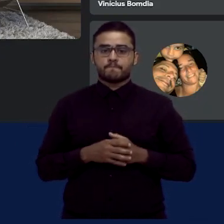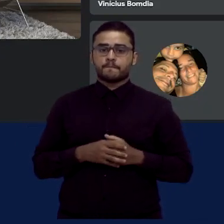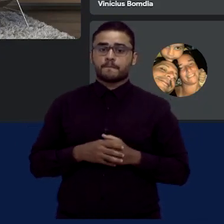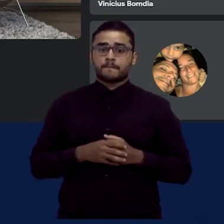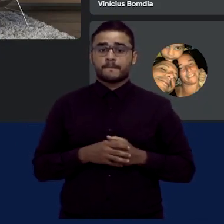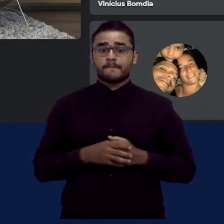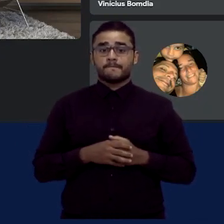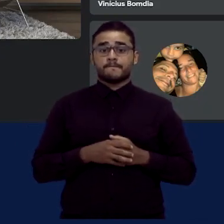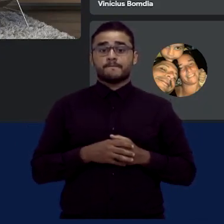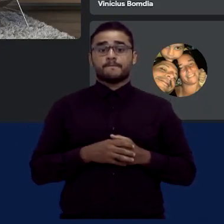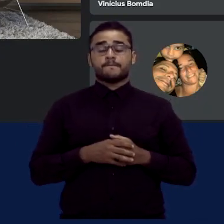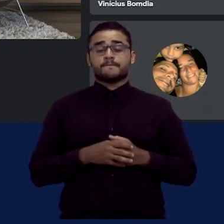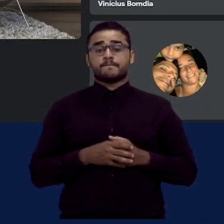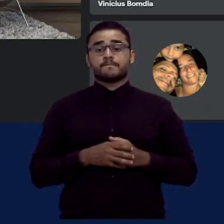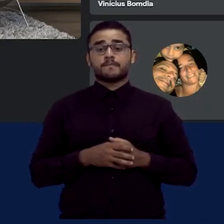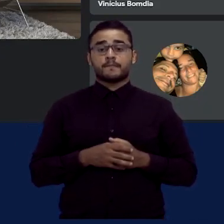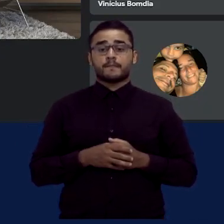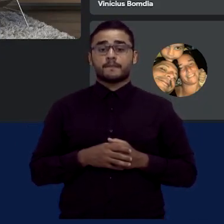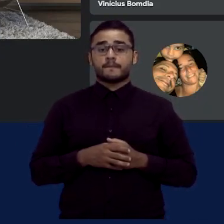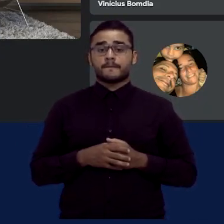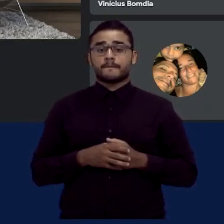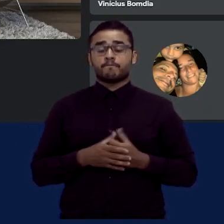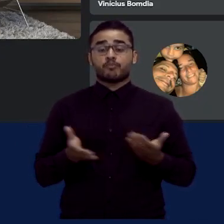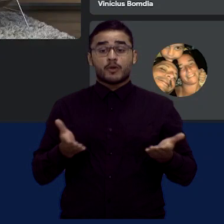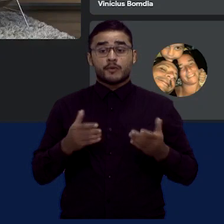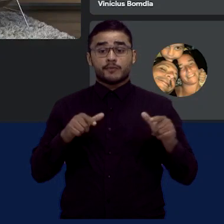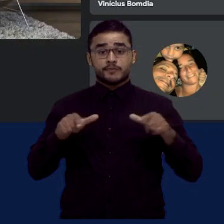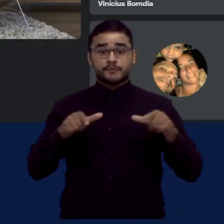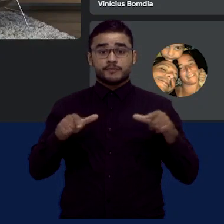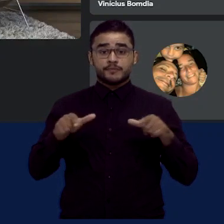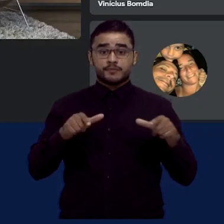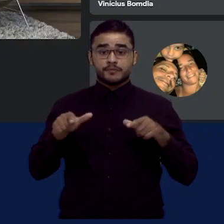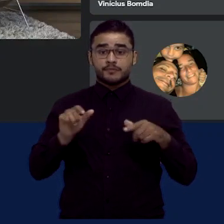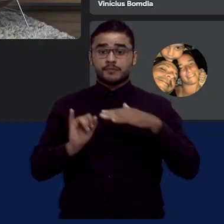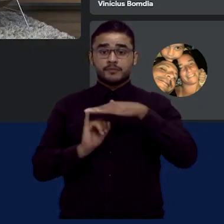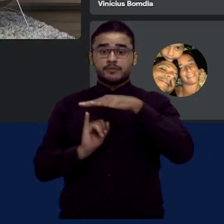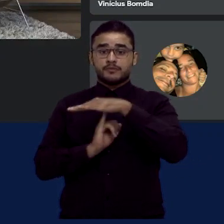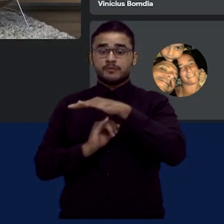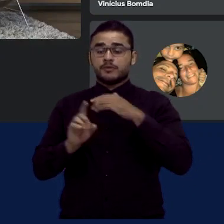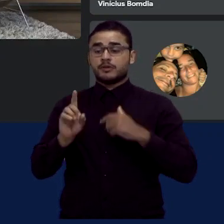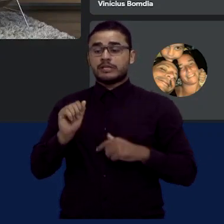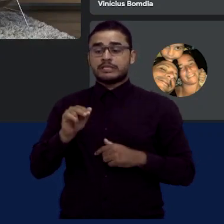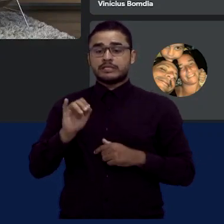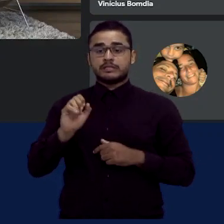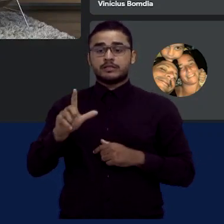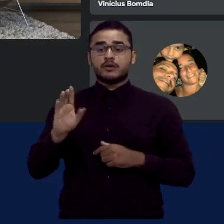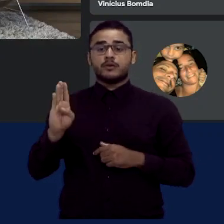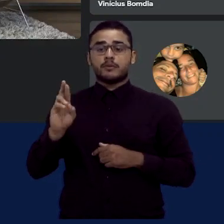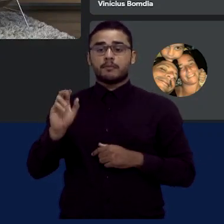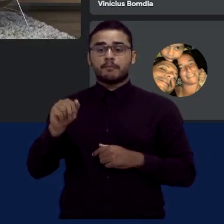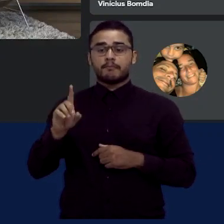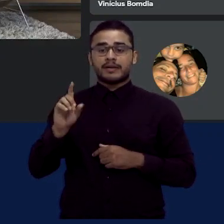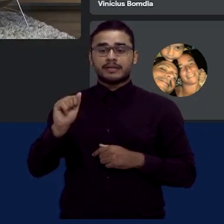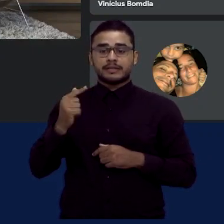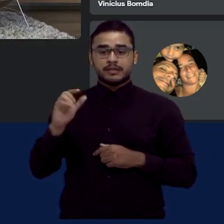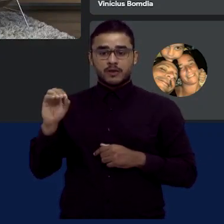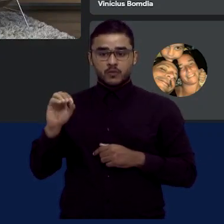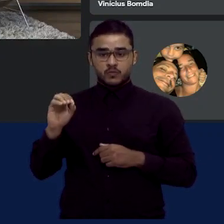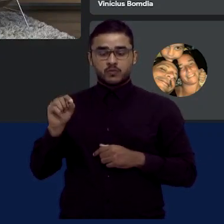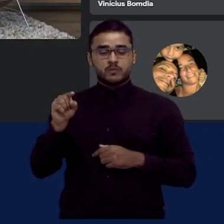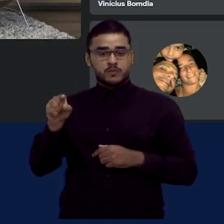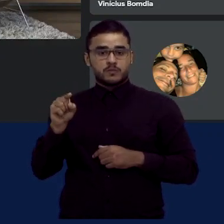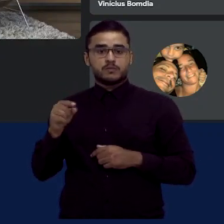Deixa eu ver o que mais. Atualmente eu trabalho junto ao Estúdio Daniel Brandão, que é uma escola de arte aqui de Fortaleza, tem 20